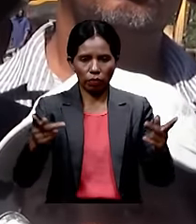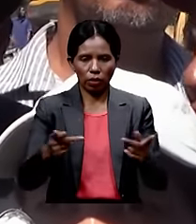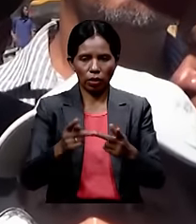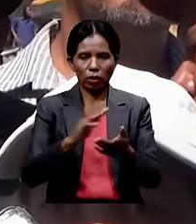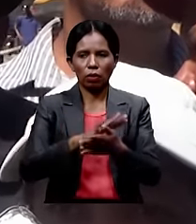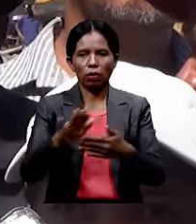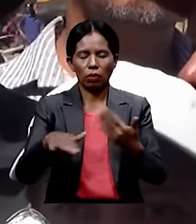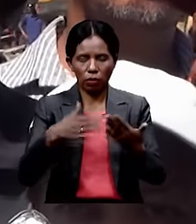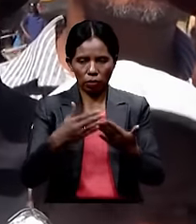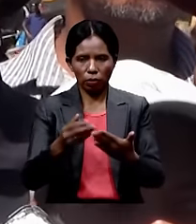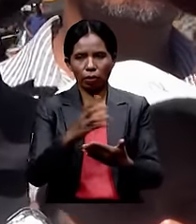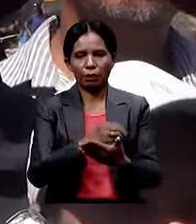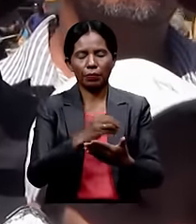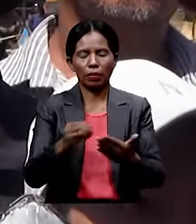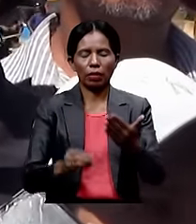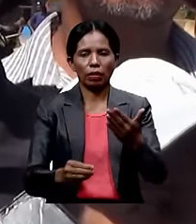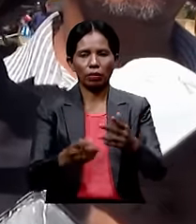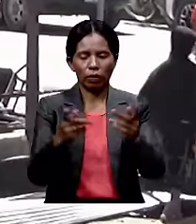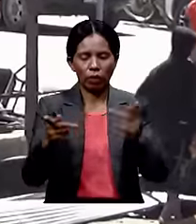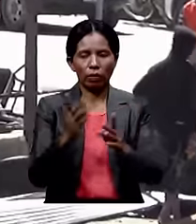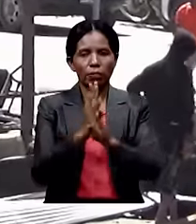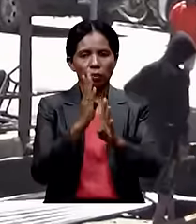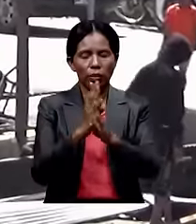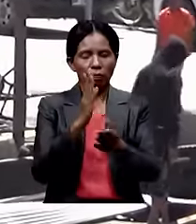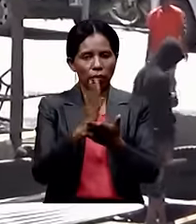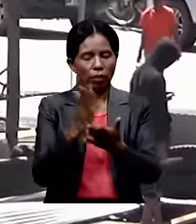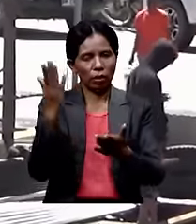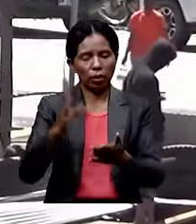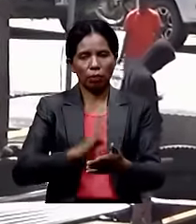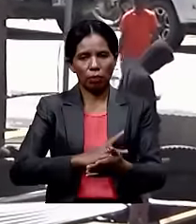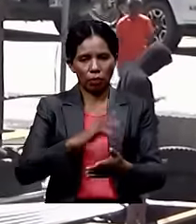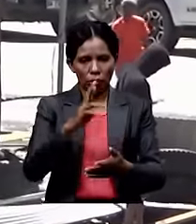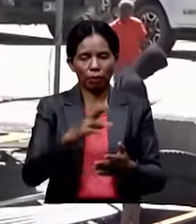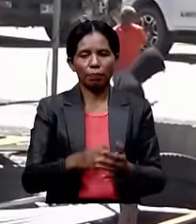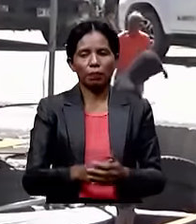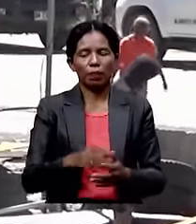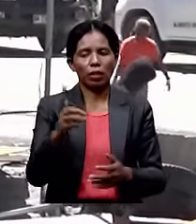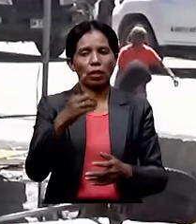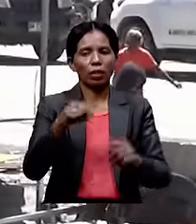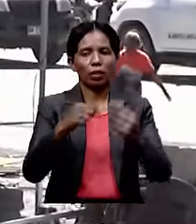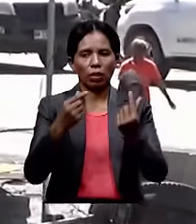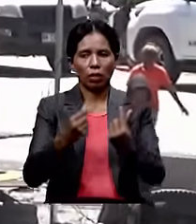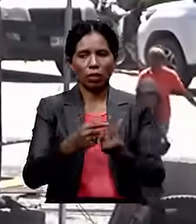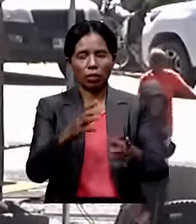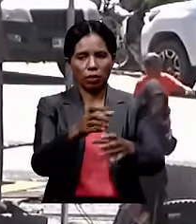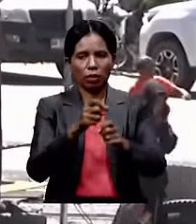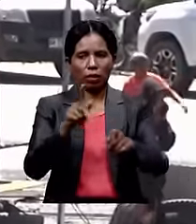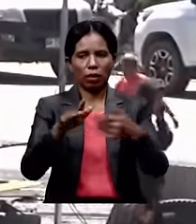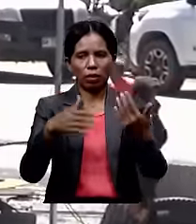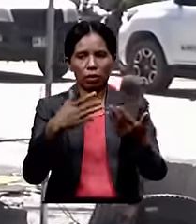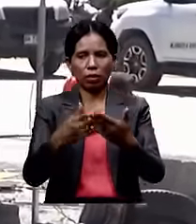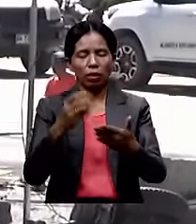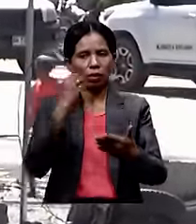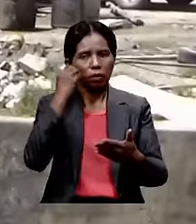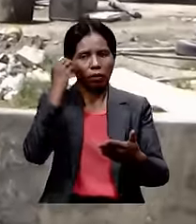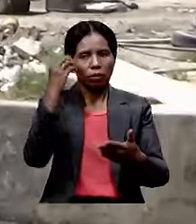a situação do CERNE, ele terminar o... Tuir observação GMN e a parte da DER, equipa conjunta, né, sob comunidade, nebe